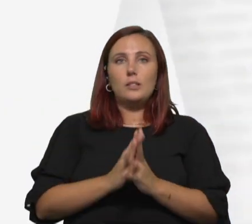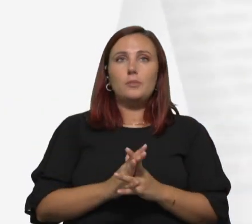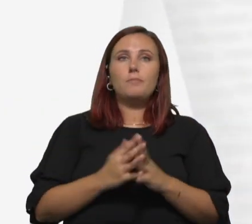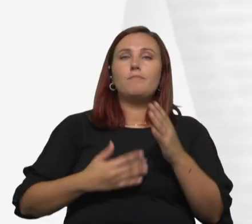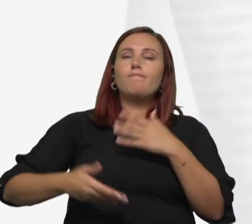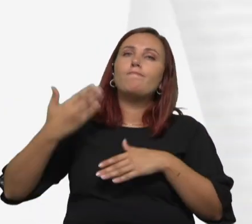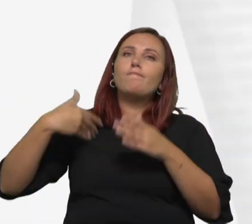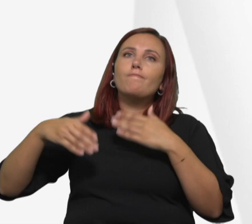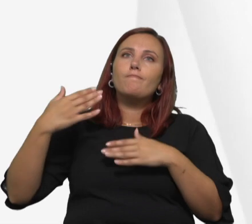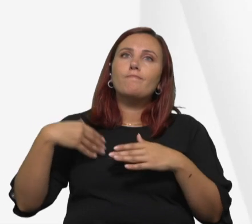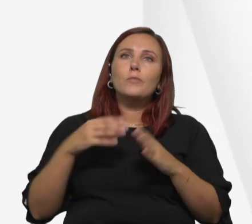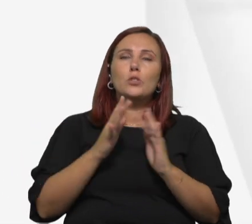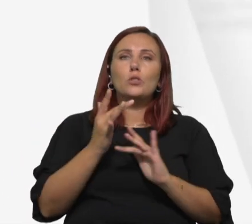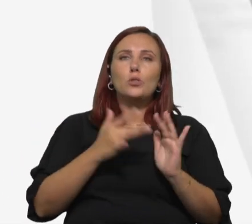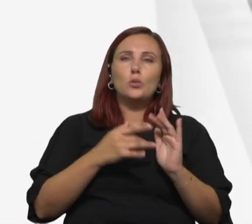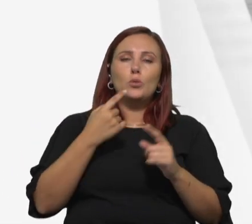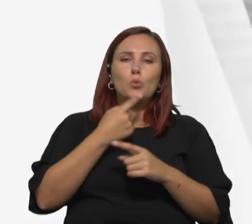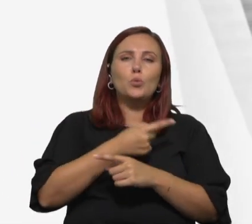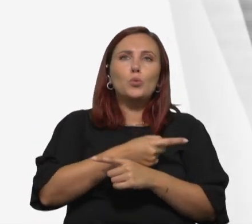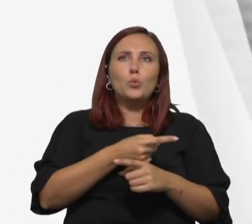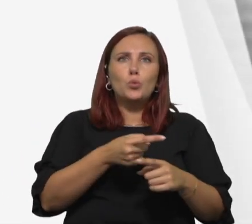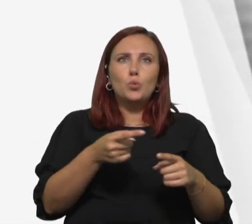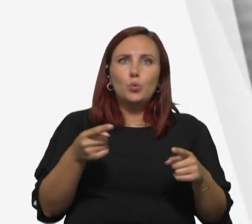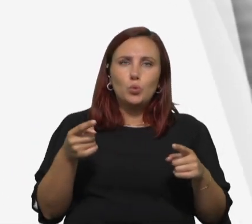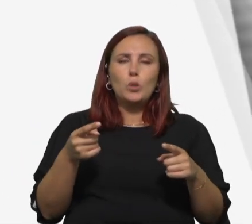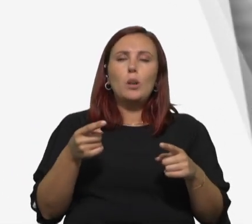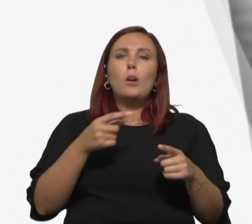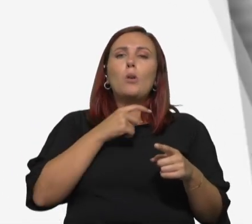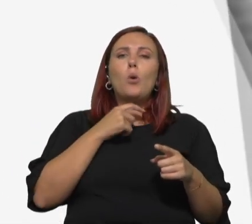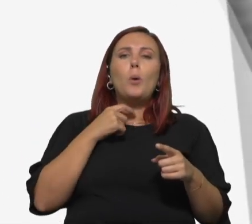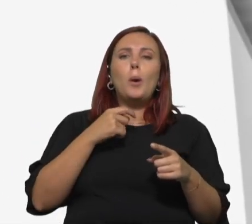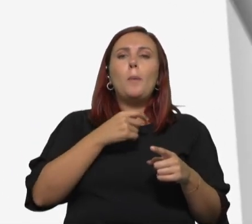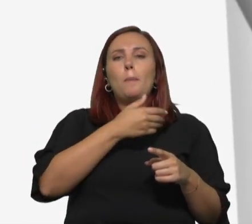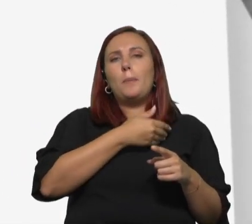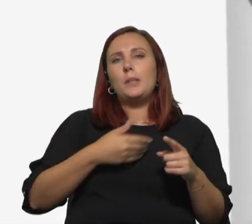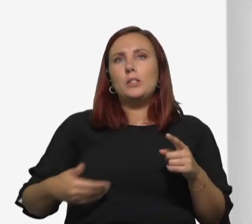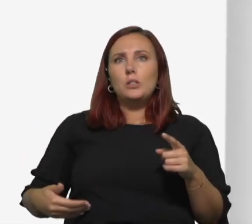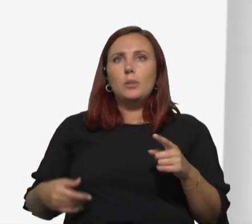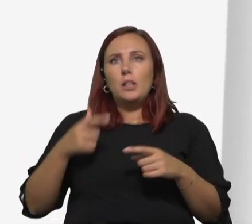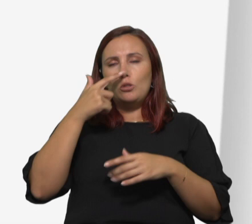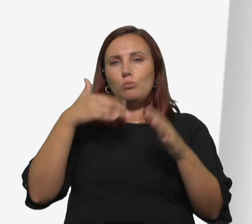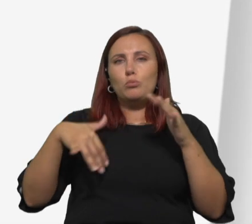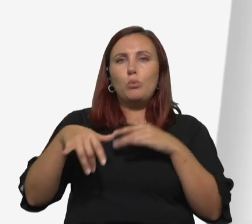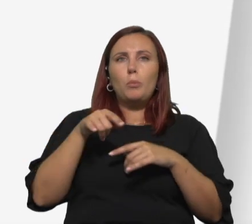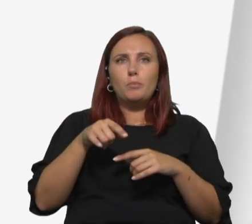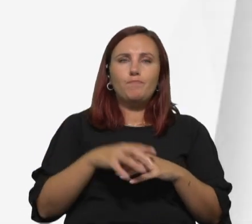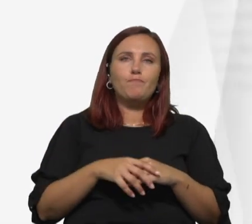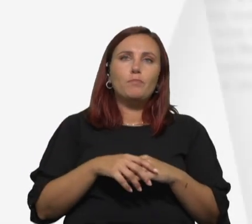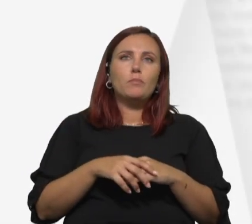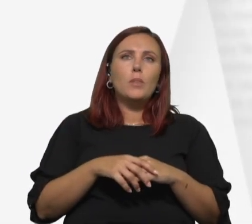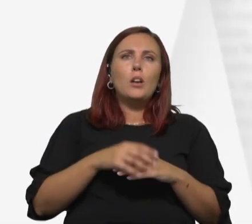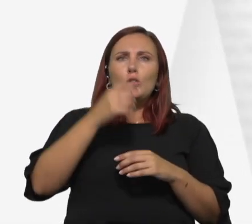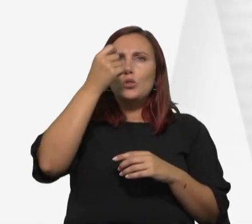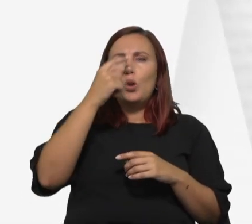Naquele tempo disse Jesus aos príncipes dos sacerdotes e aos anciãos do povo: ouvi outra